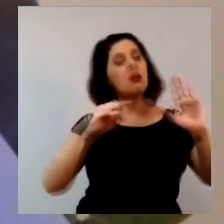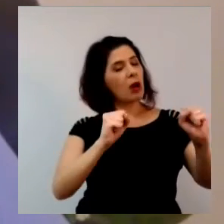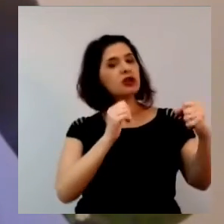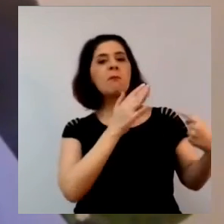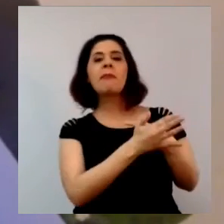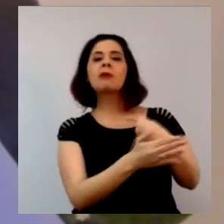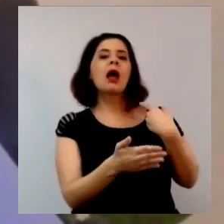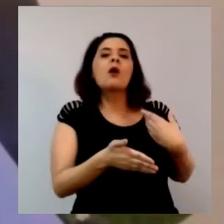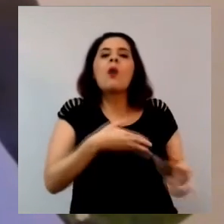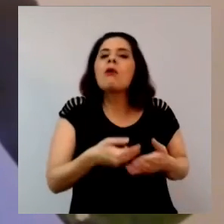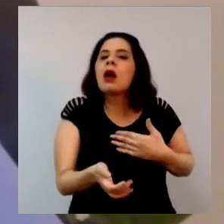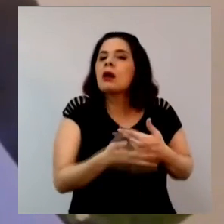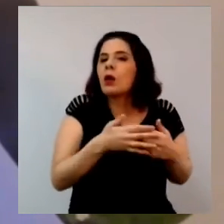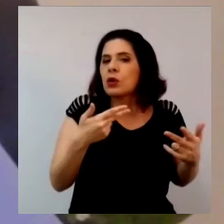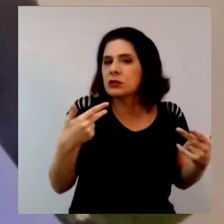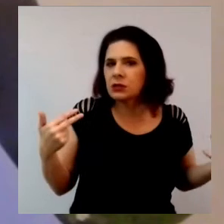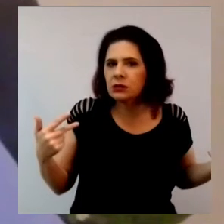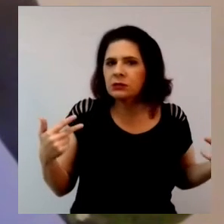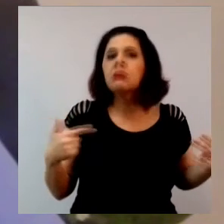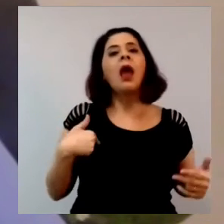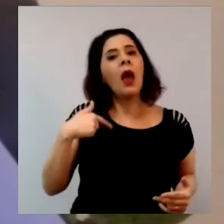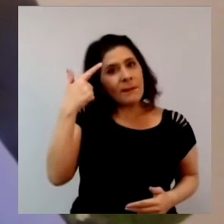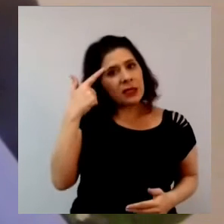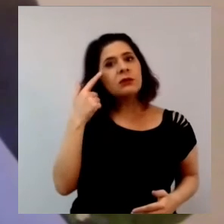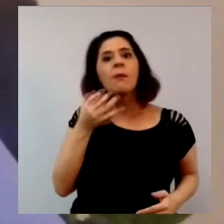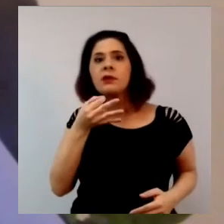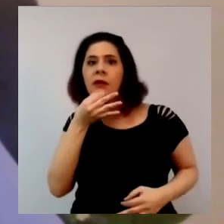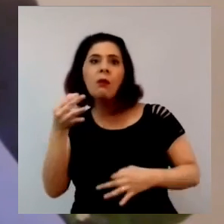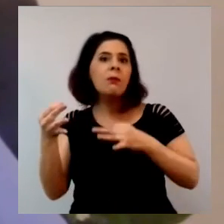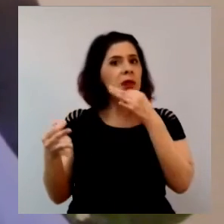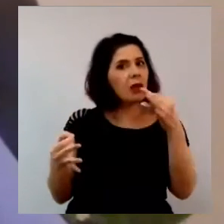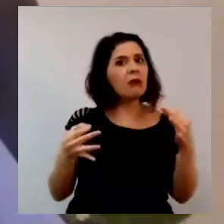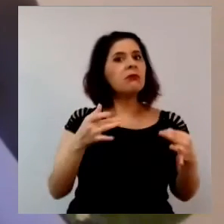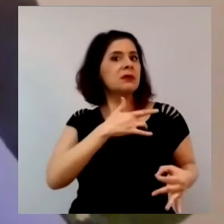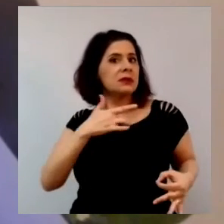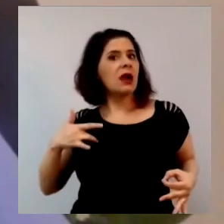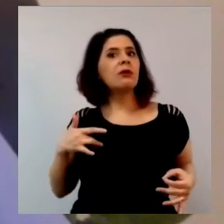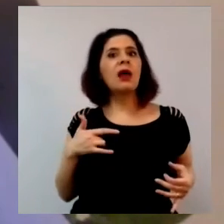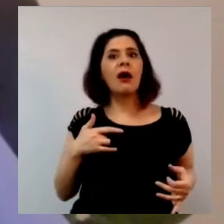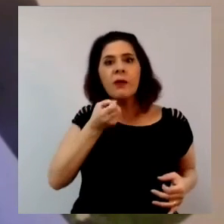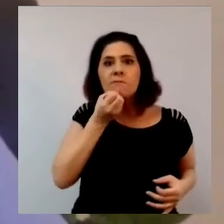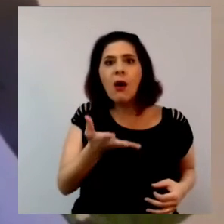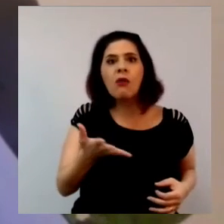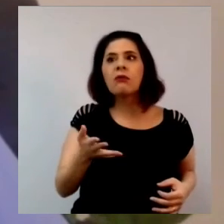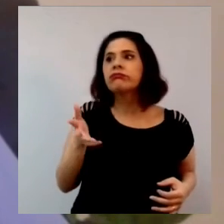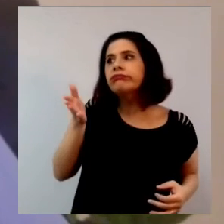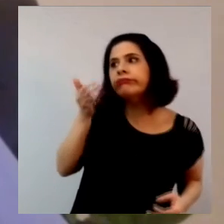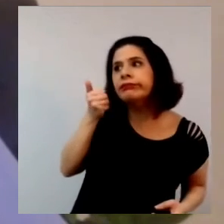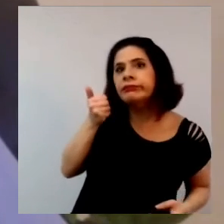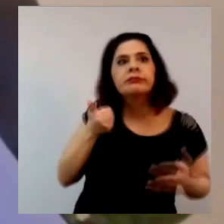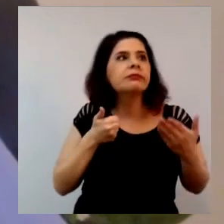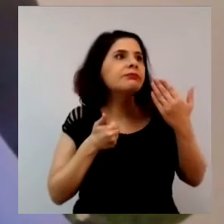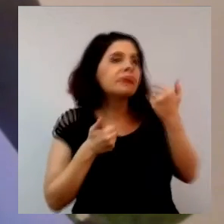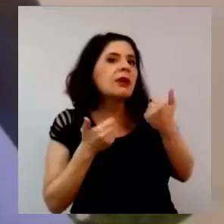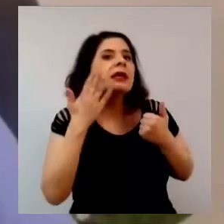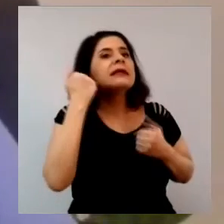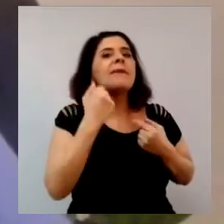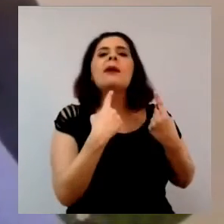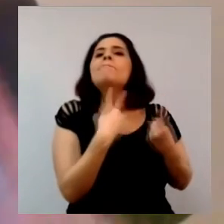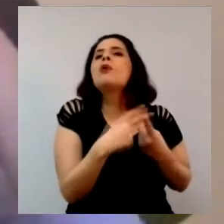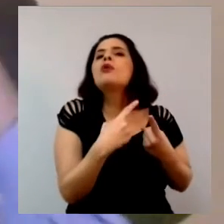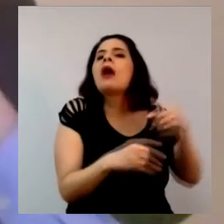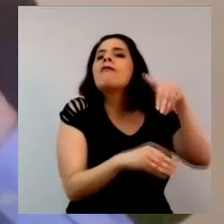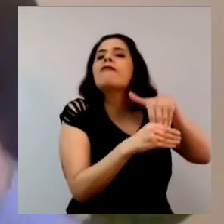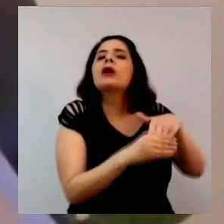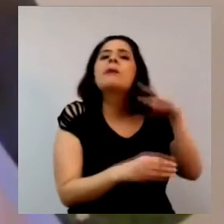isso extremamente saudável, eu acho que a gente tem que, como eu falei, né, tem que escutar quais os motivos do cara para ele votar no Bolsonaro, ele tinha que poder ser